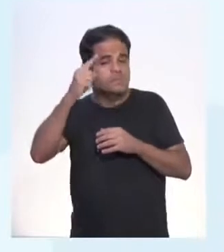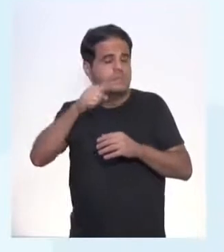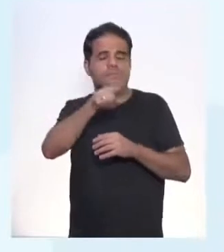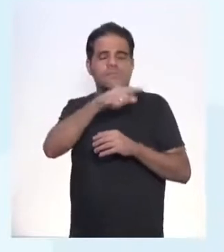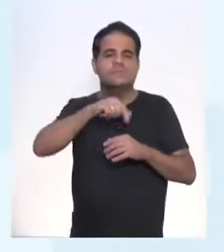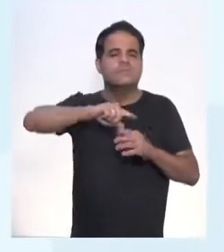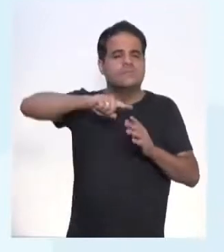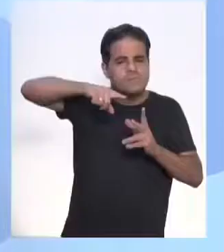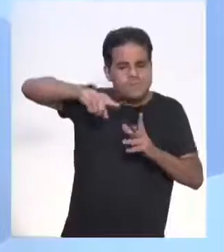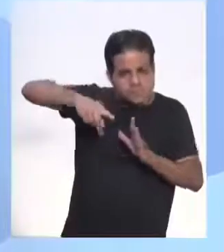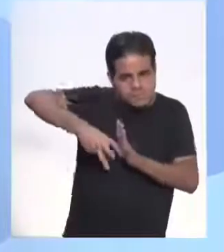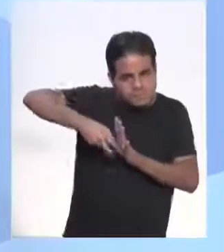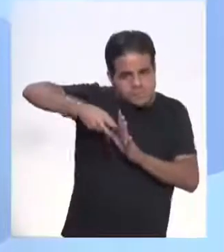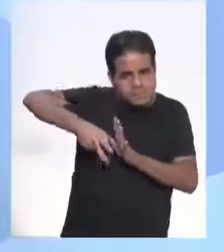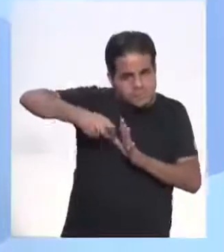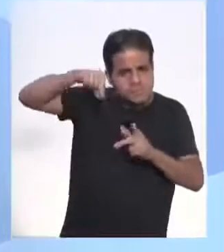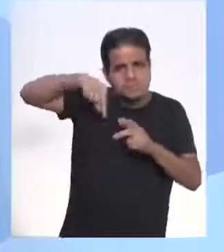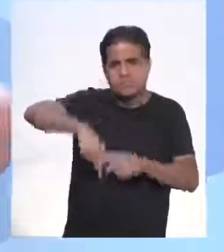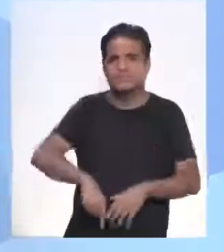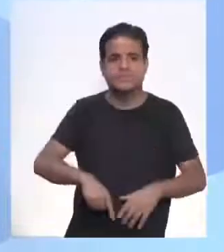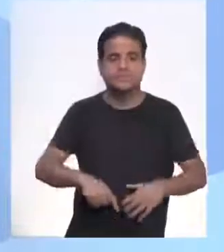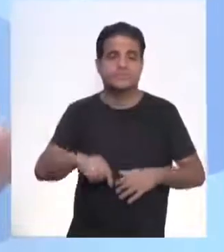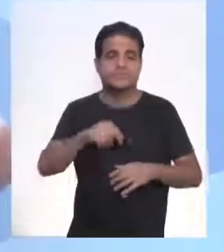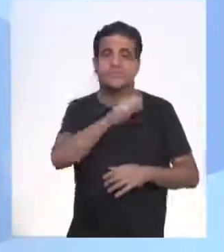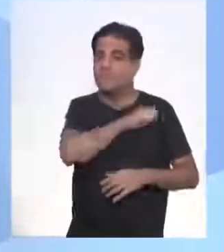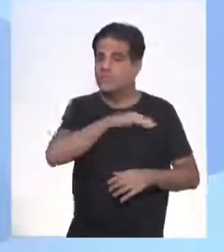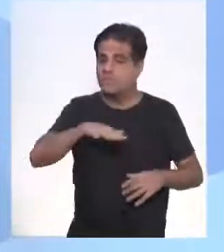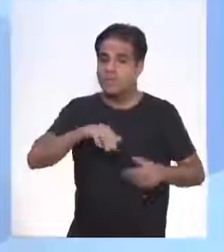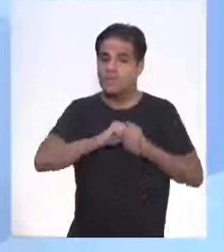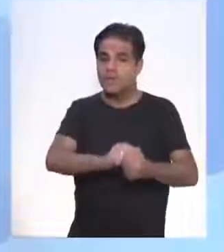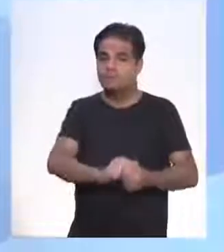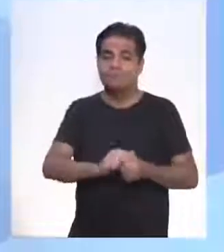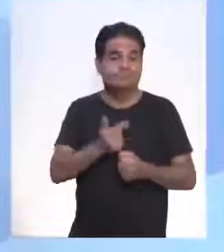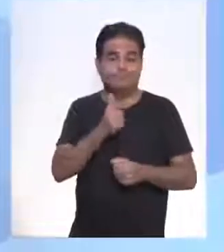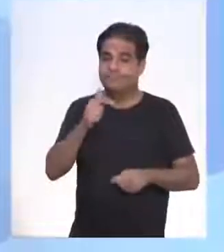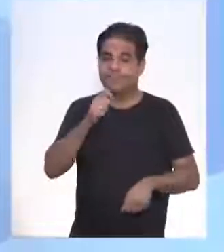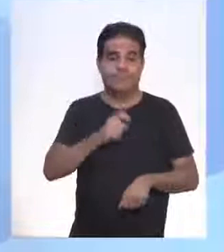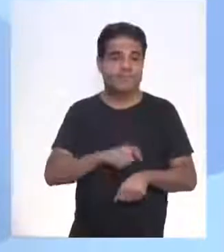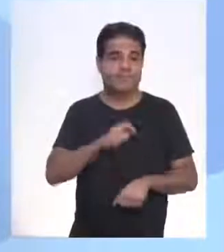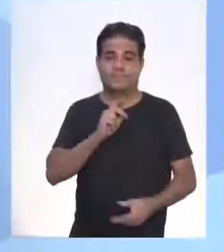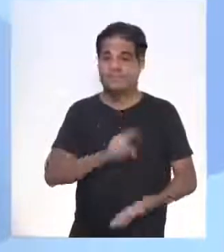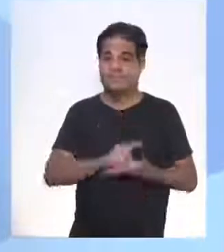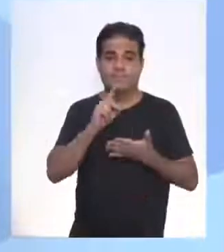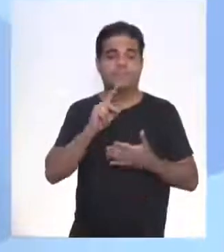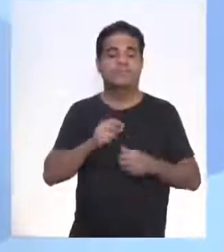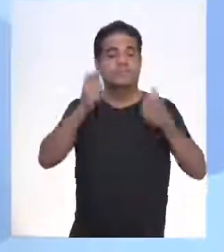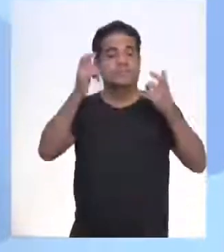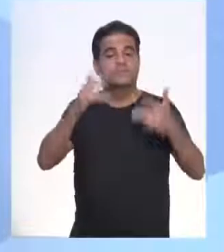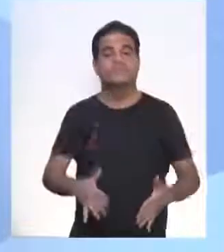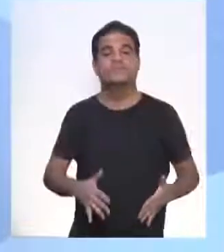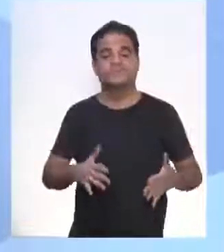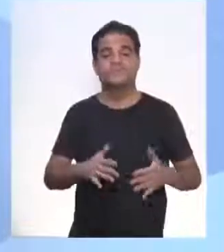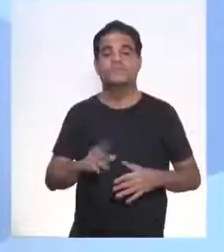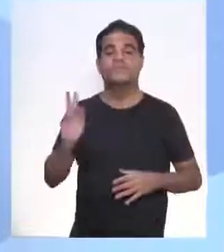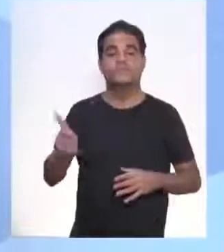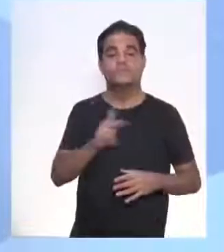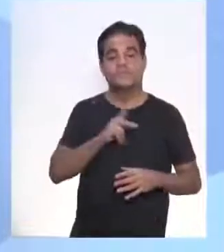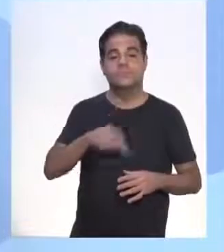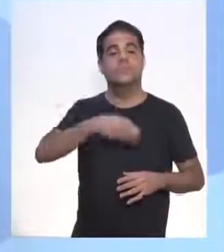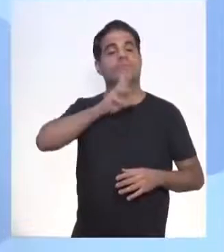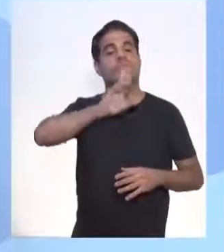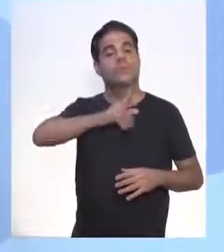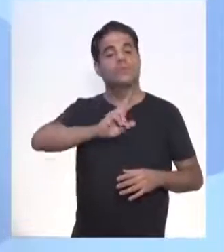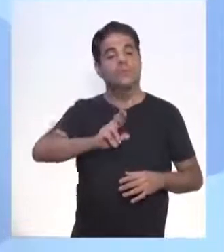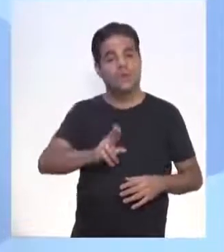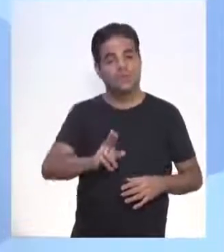vocês aprofundem isso com seus alunos, porque realmente a gente não tem todo esse tempo aqui, né, na vida. Agora, os professores aqui estão